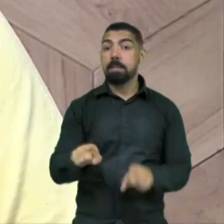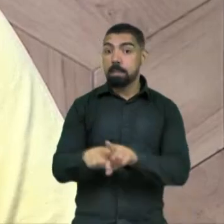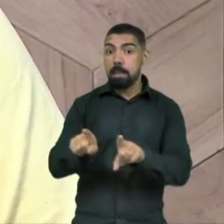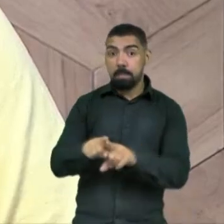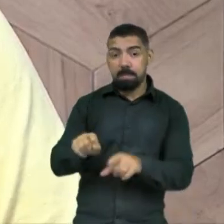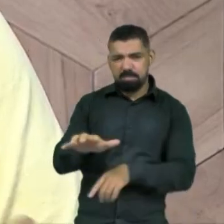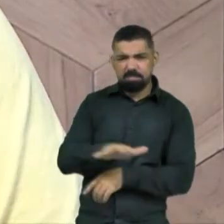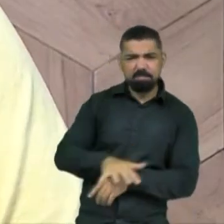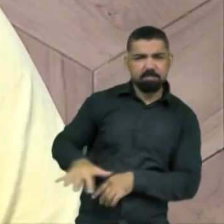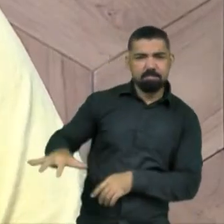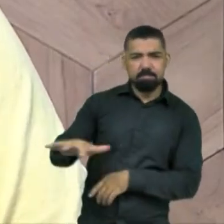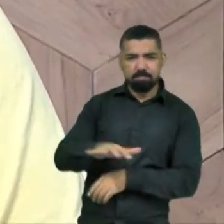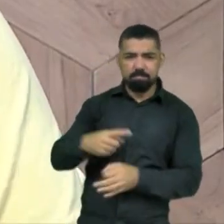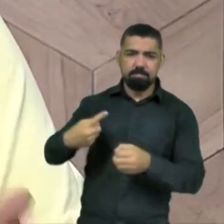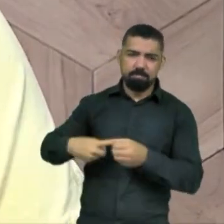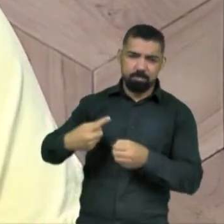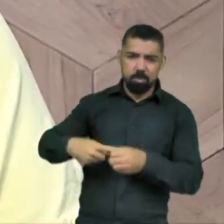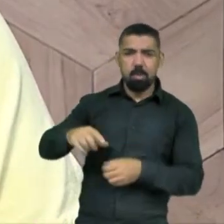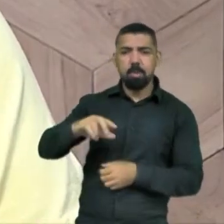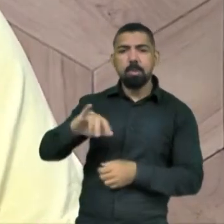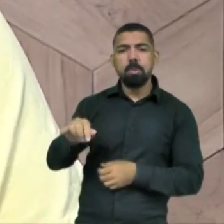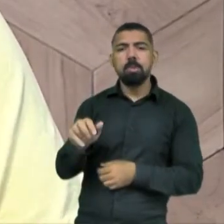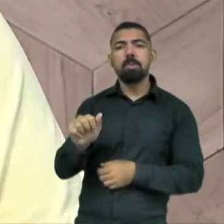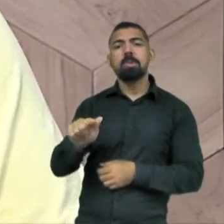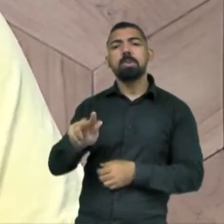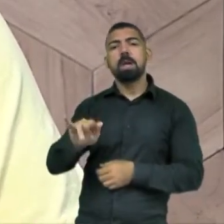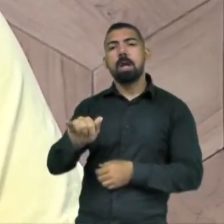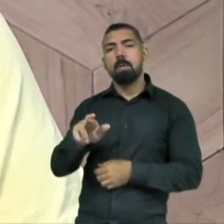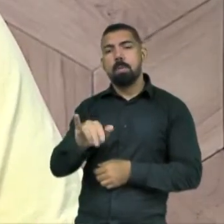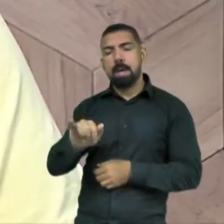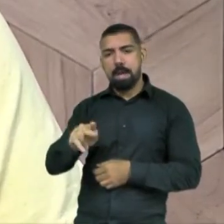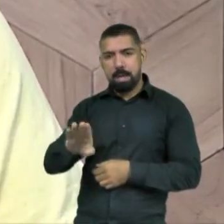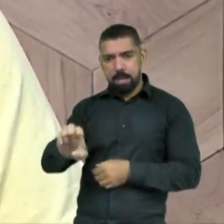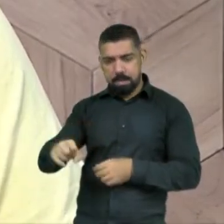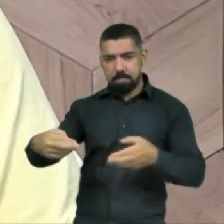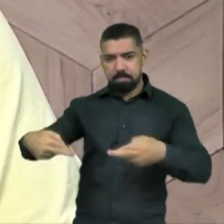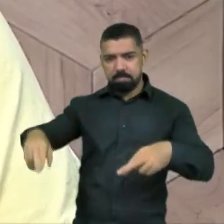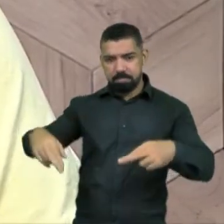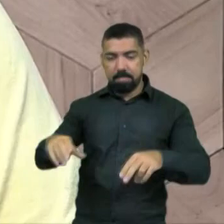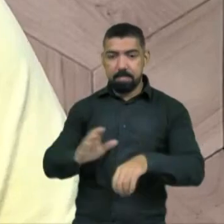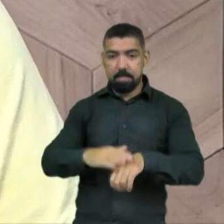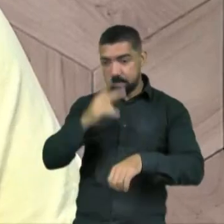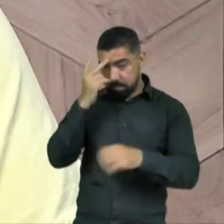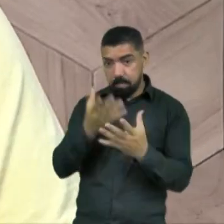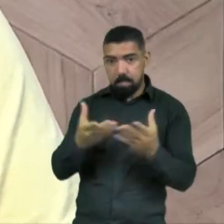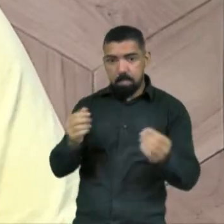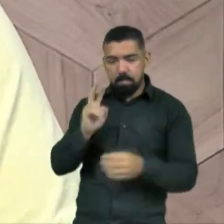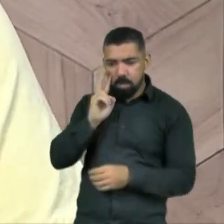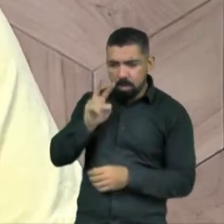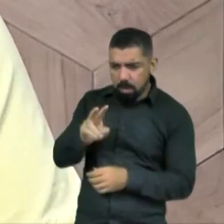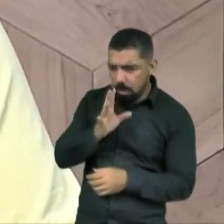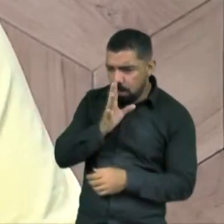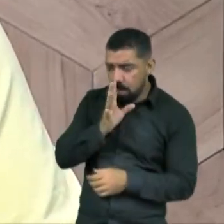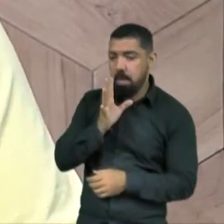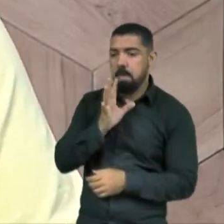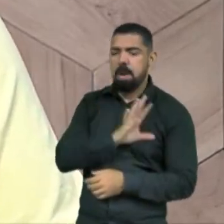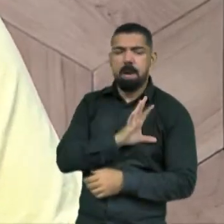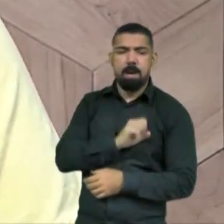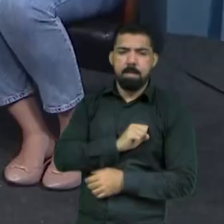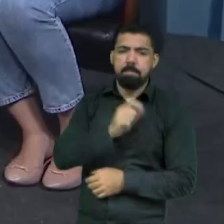cresce, à medida que cresce, mais pessoas tornam espectadores, tornam apaixonantes da nossa encenação e sempre vão nos